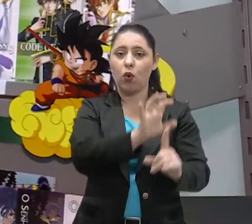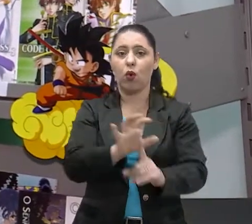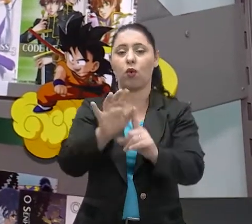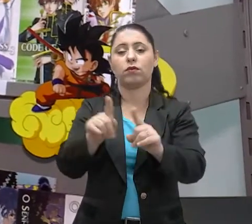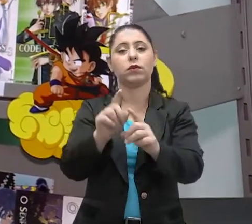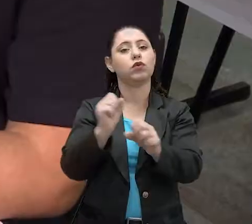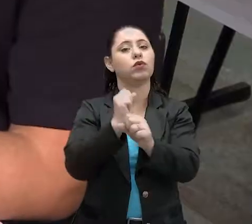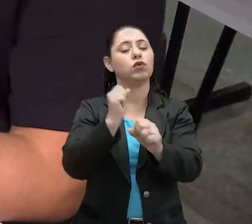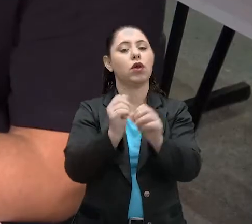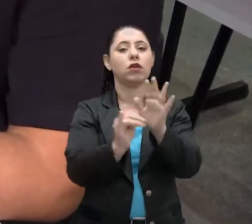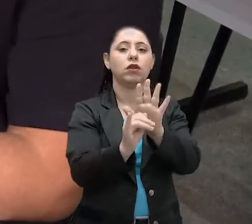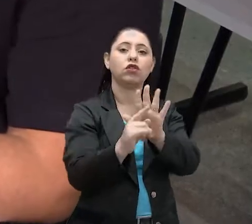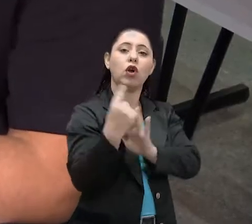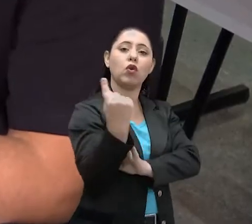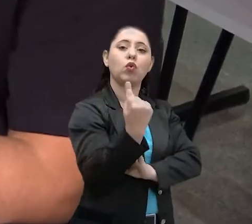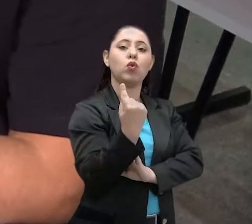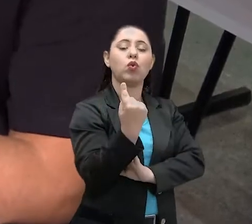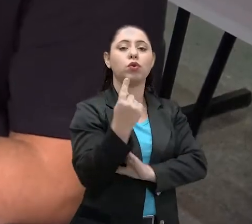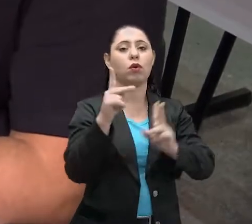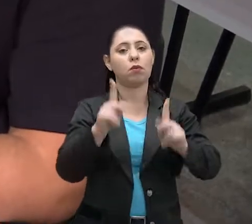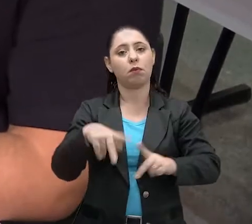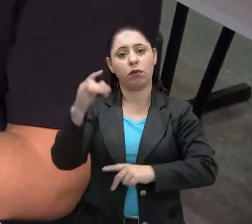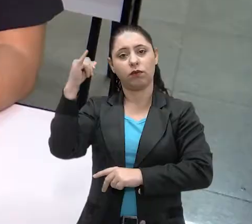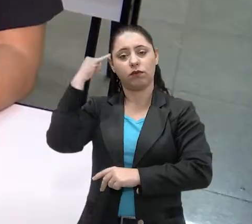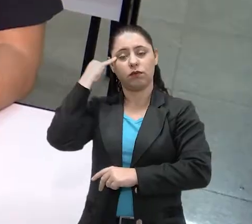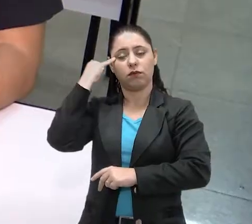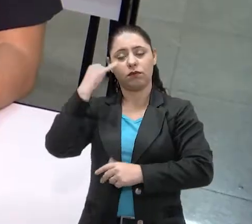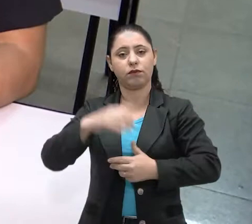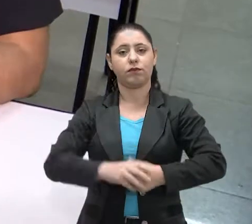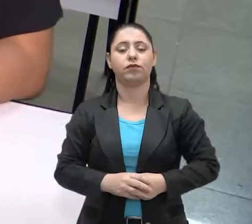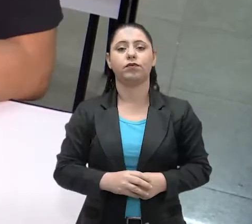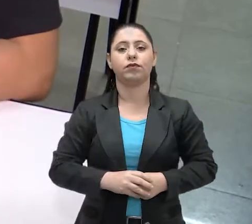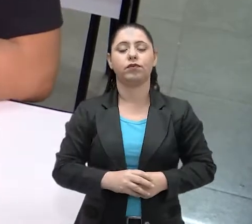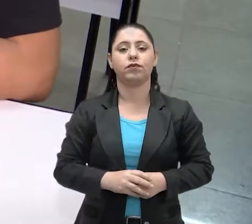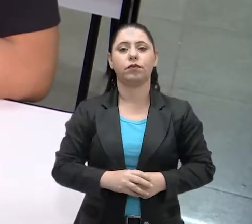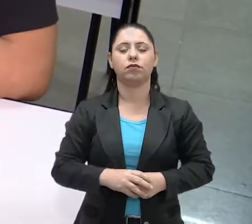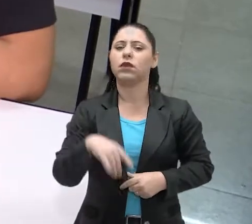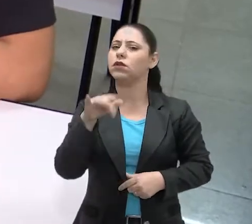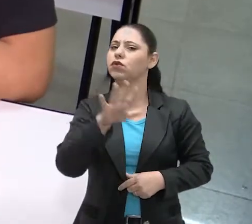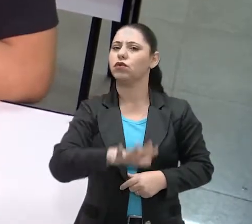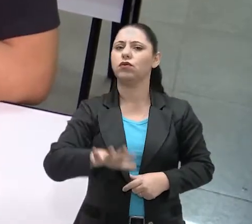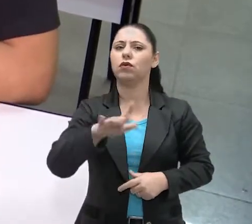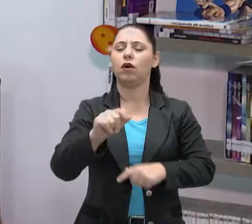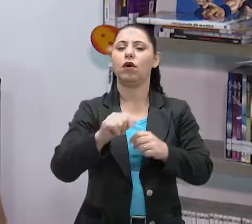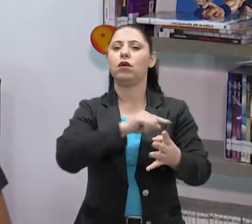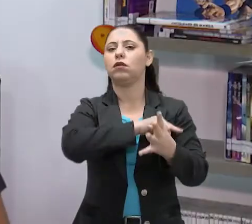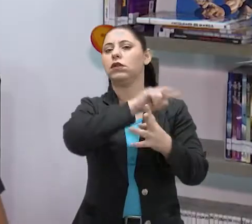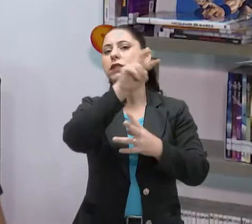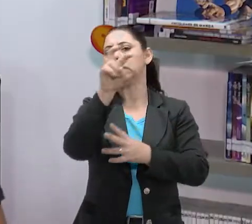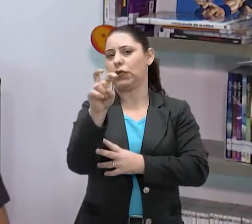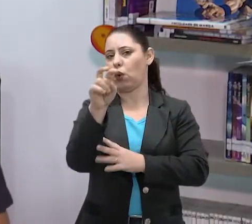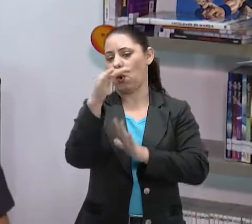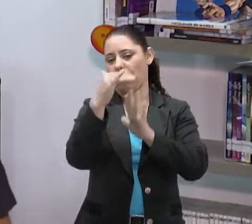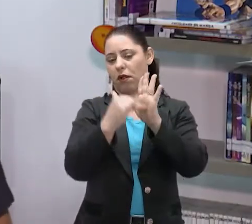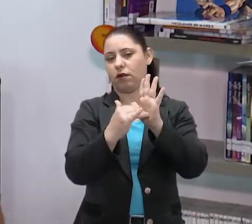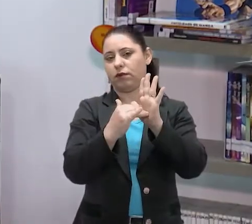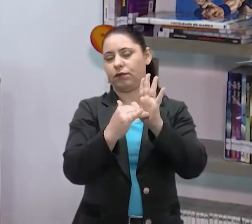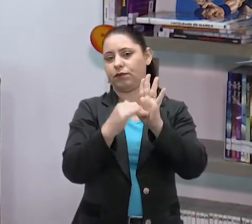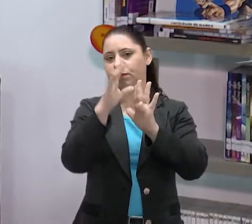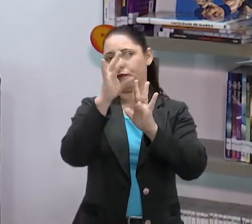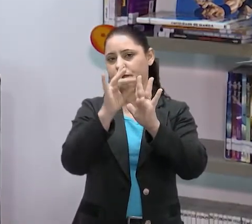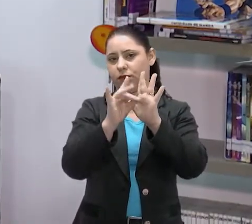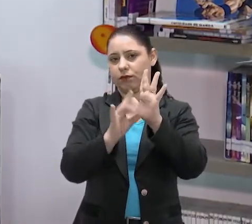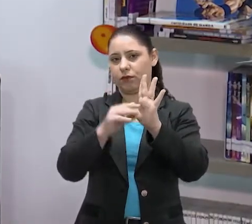diversas mídias e constrói uma identidade única para o povo japonês. De forma geral, são 5